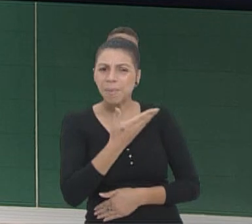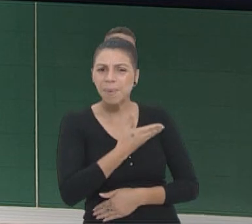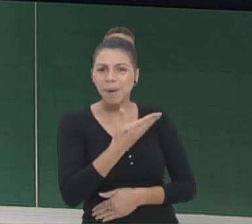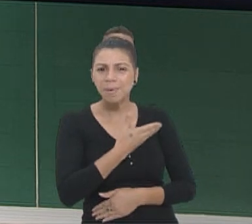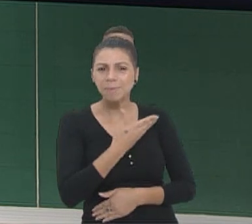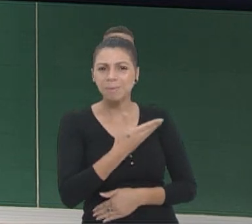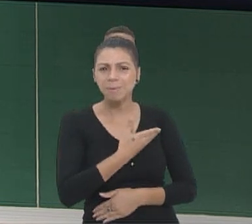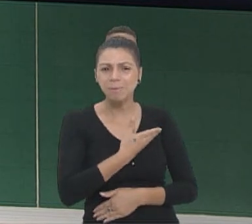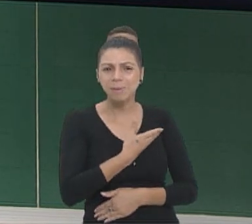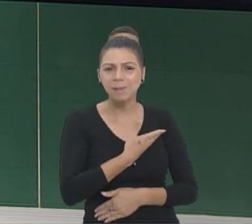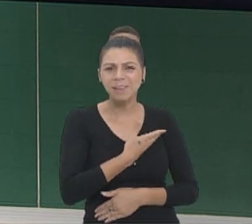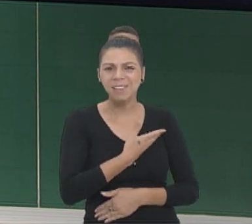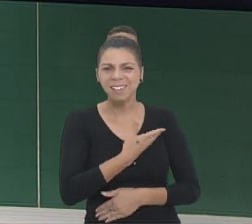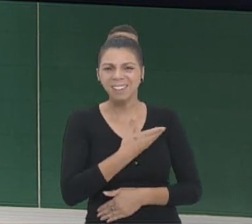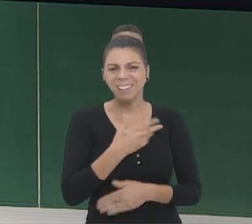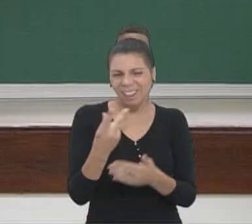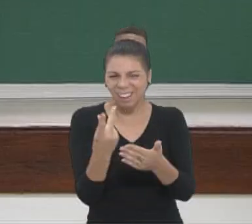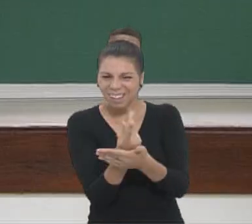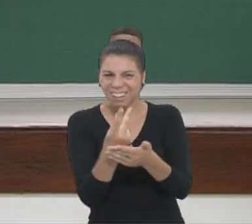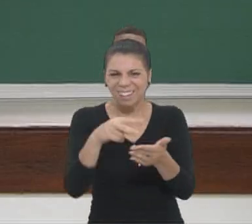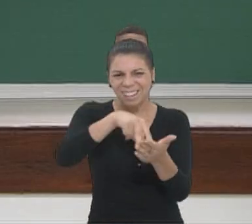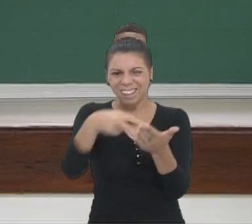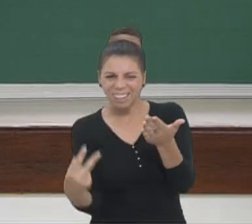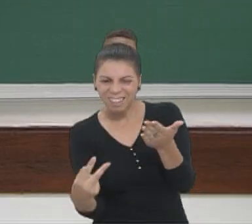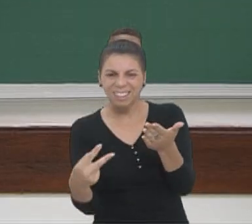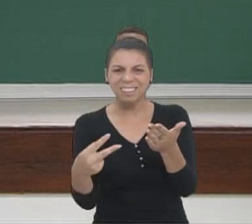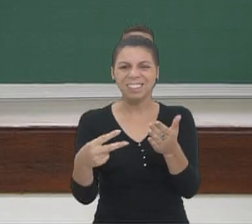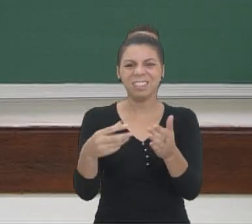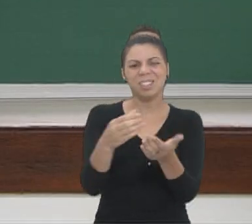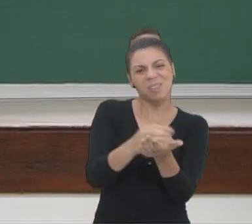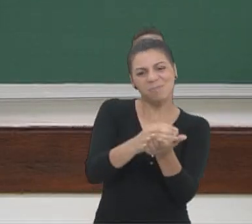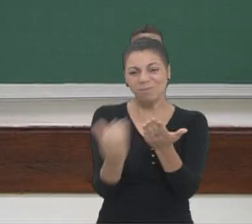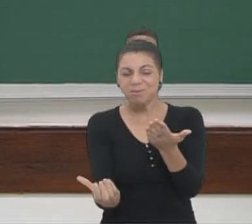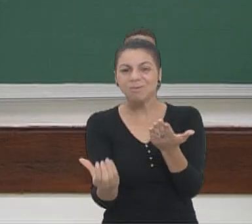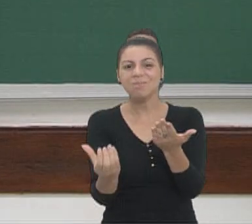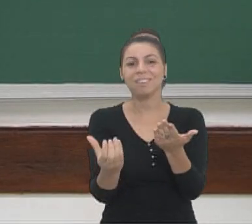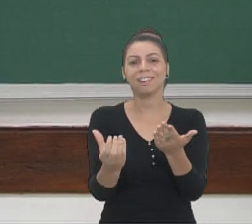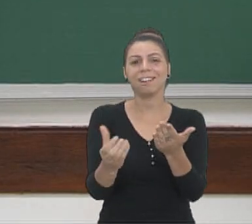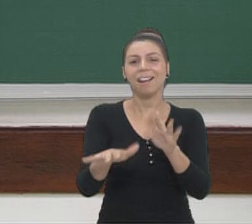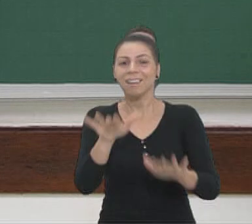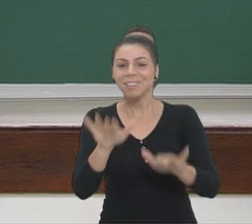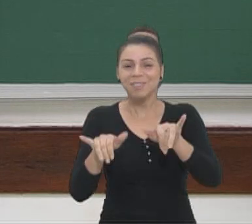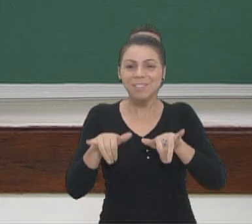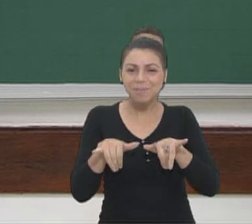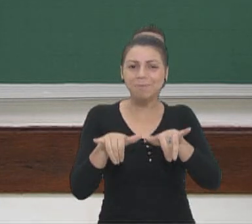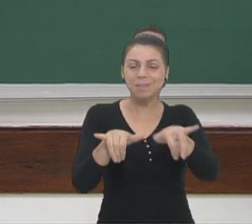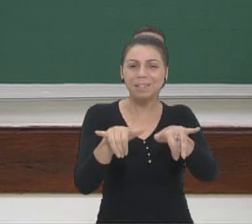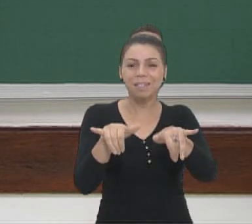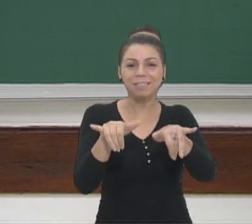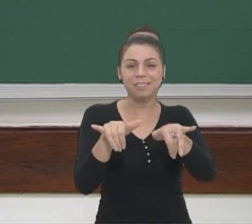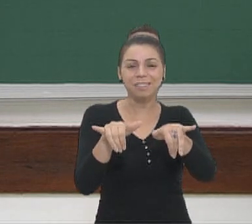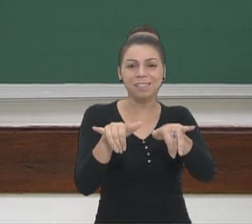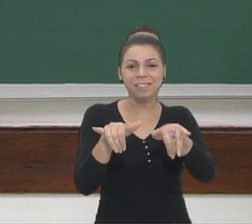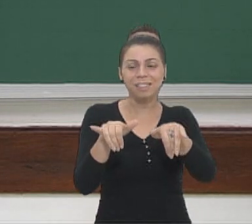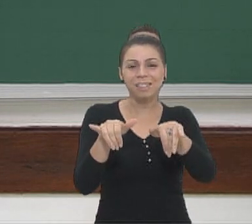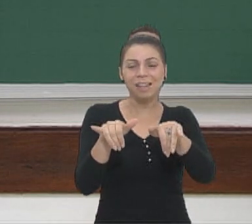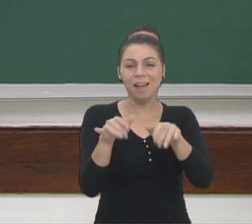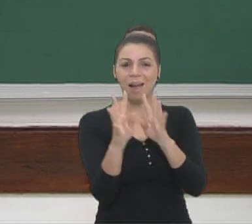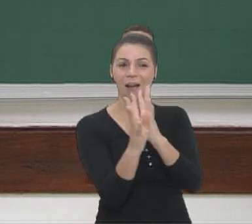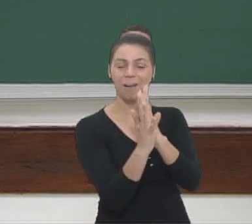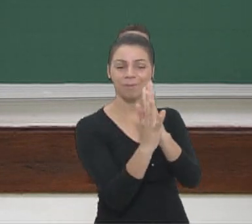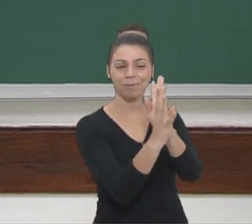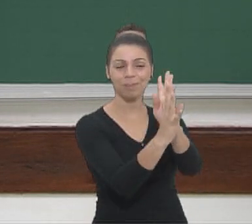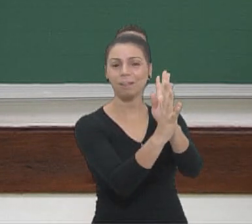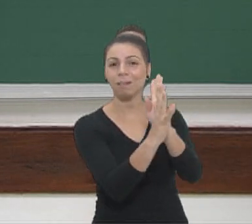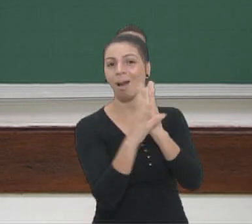tem alguém, né? Eu sou um pouquinho desastrada também. Então derruba alguma coisa, às vezes você está no mercado, você sempre olha, aquela outra fila parece que anda